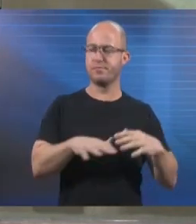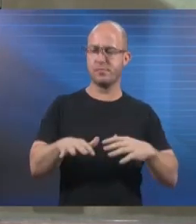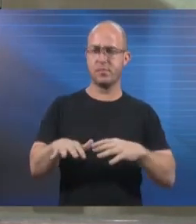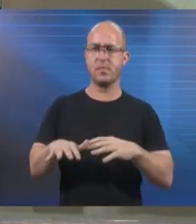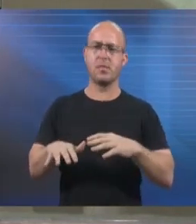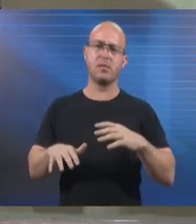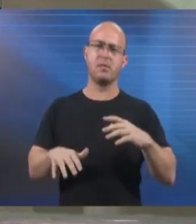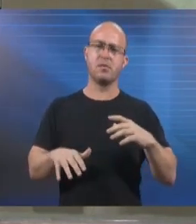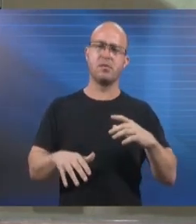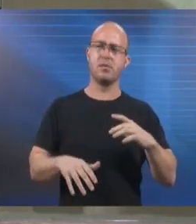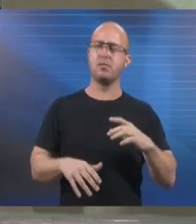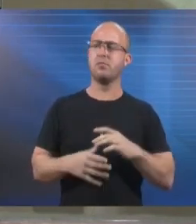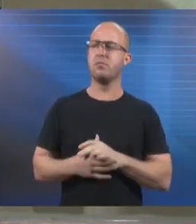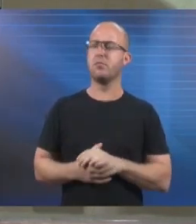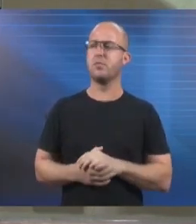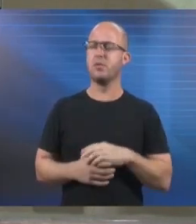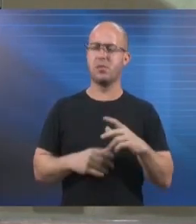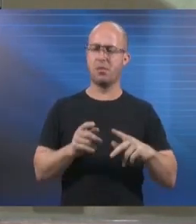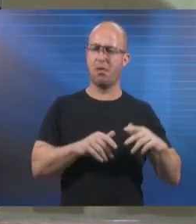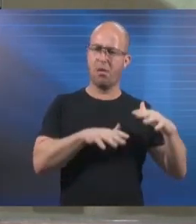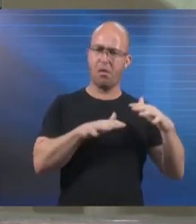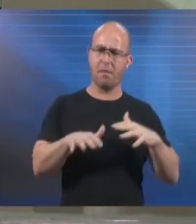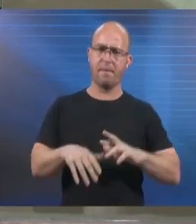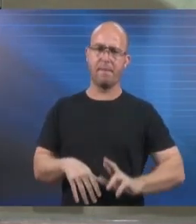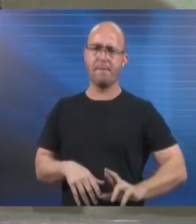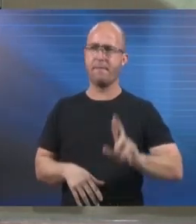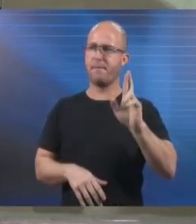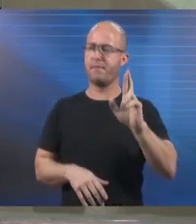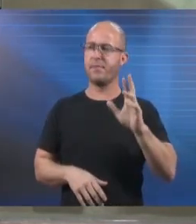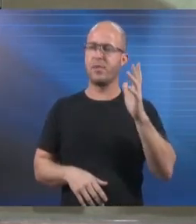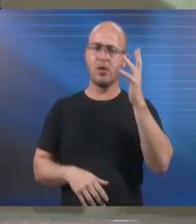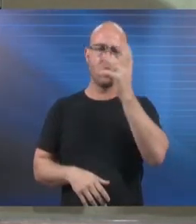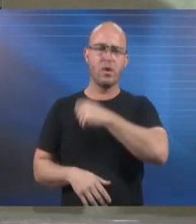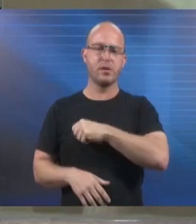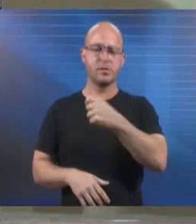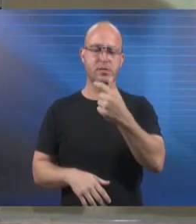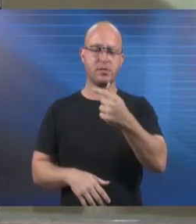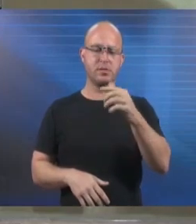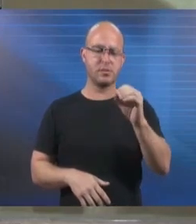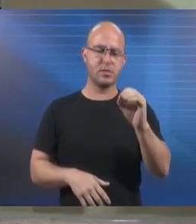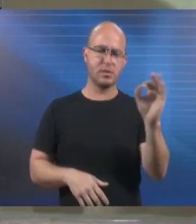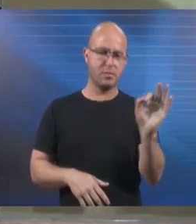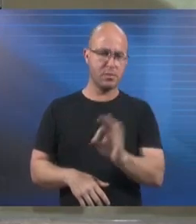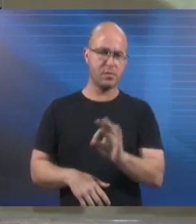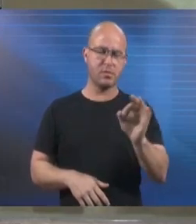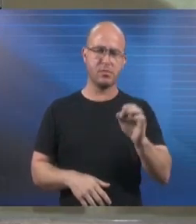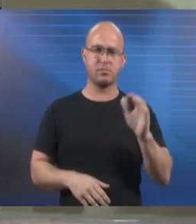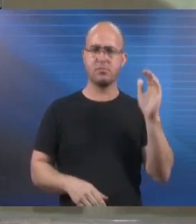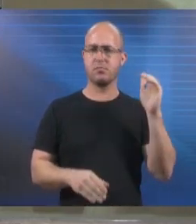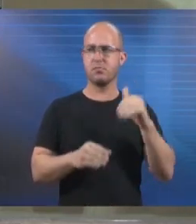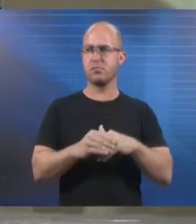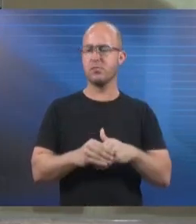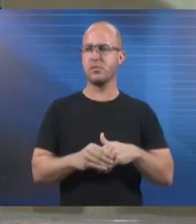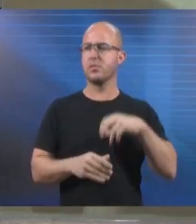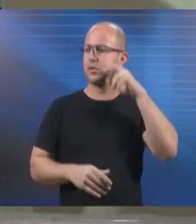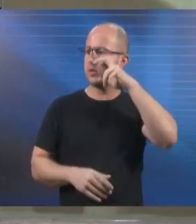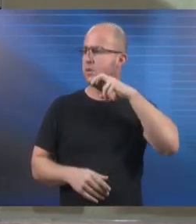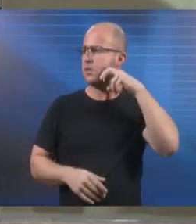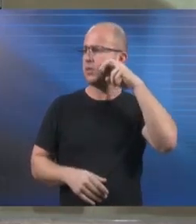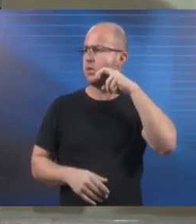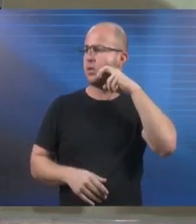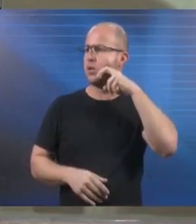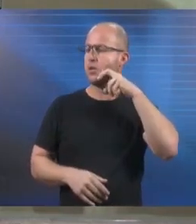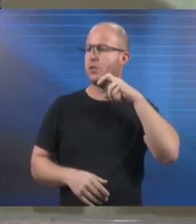que lá estavam Deputado Gustavo representavam quase 70% dos eleitores de Natal